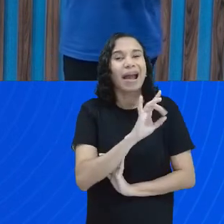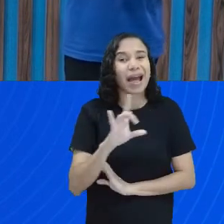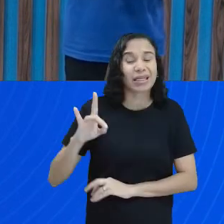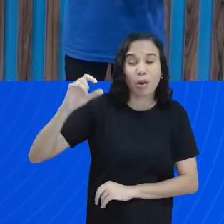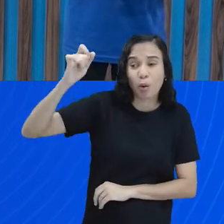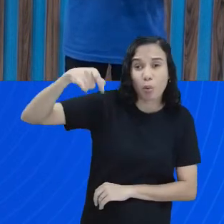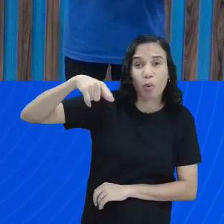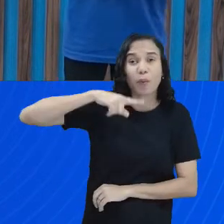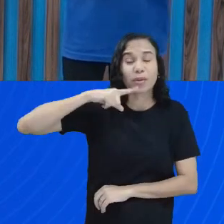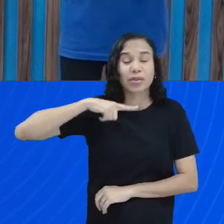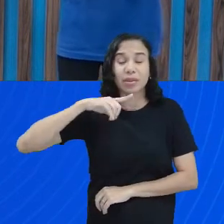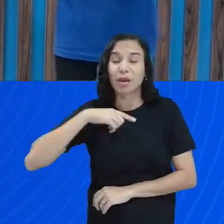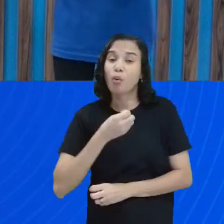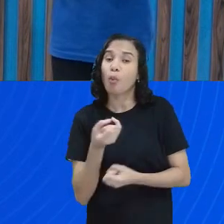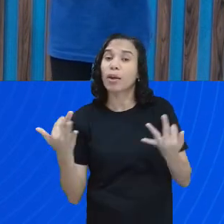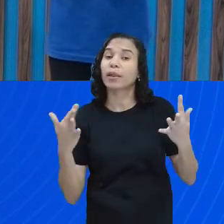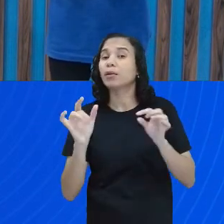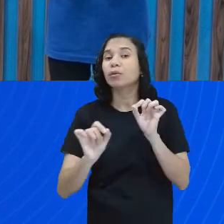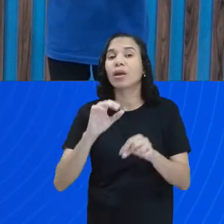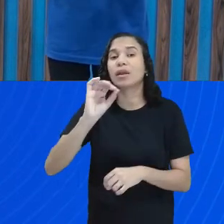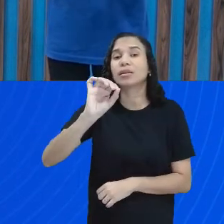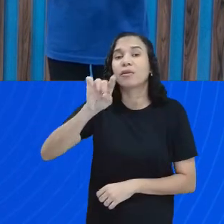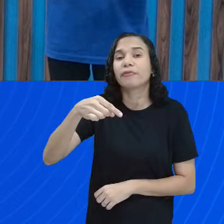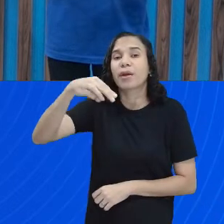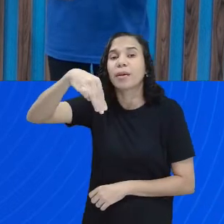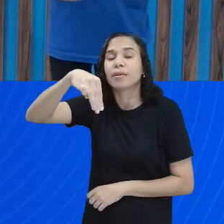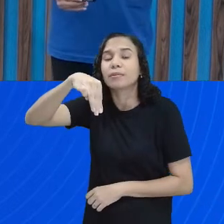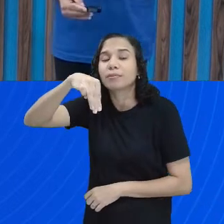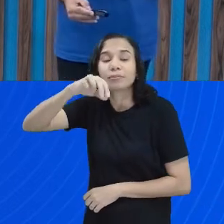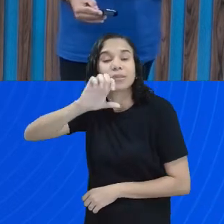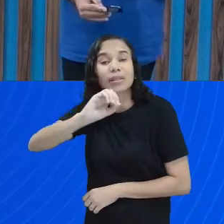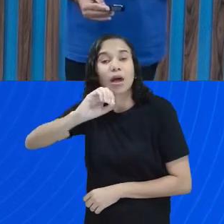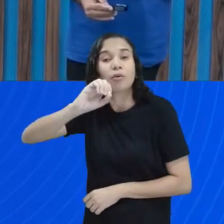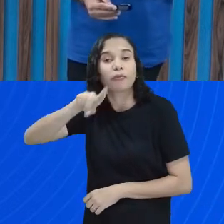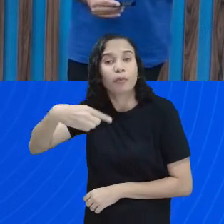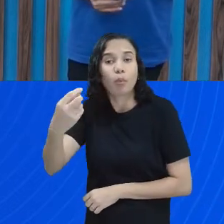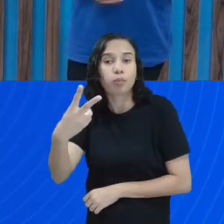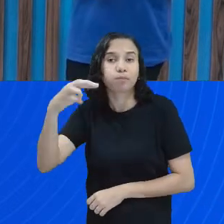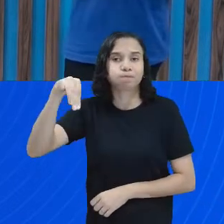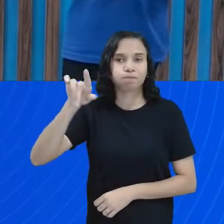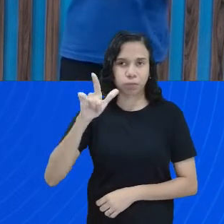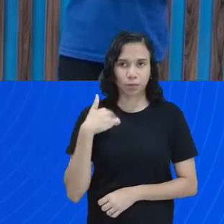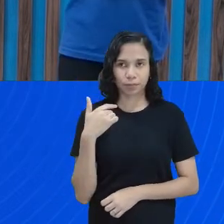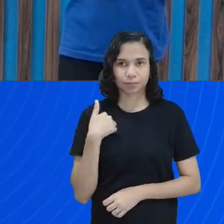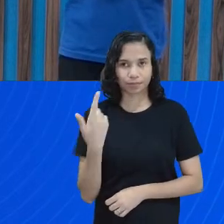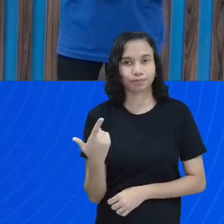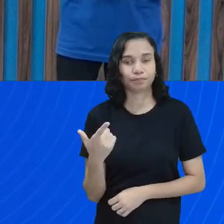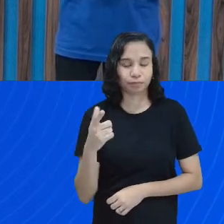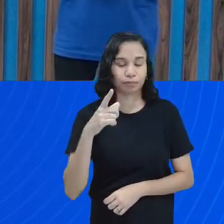d'água dessa daí tem uma quantidade em milímetro, que era 0,2. Então, eu vou pegar esses